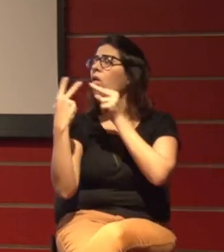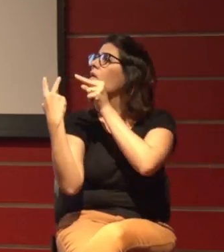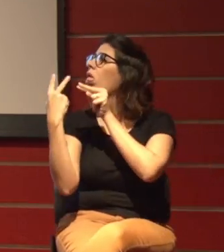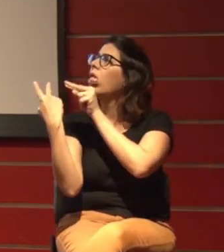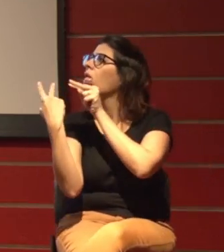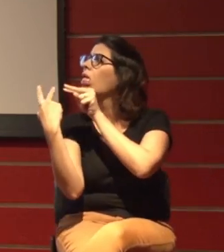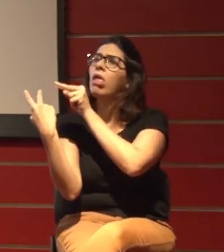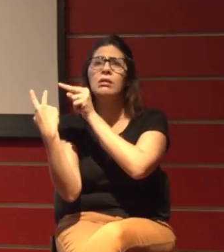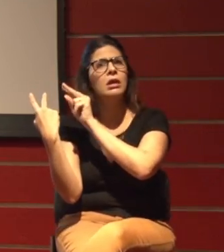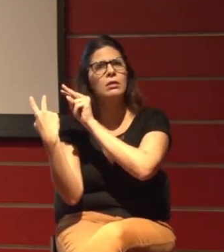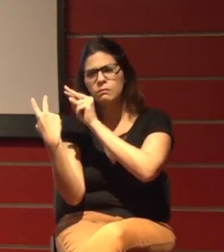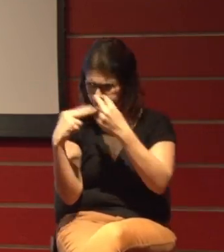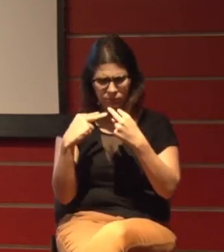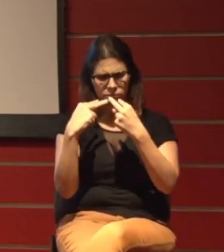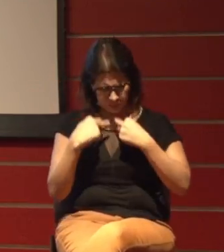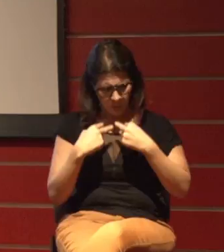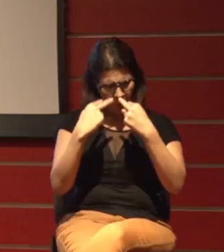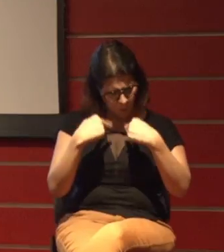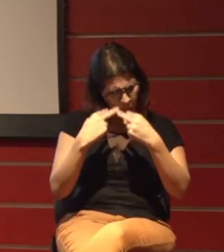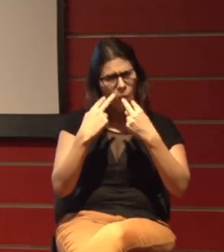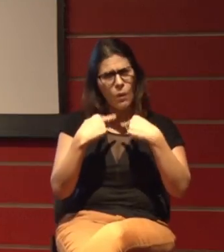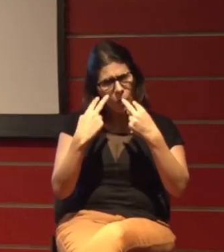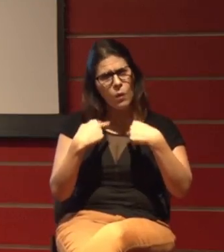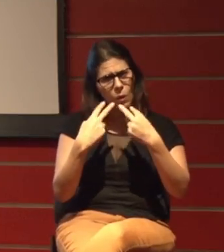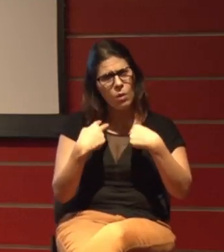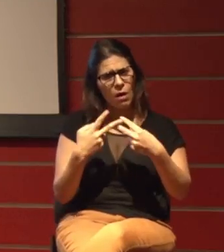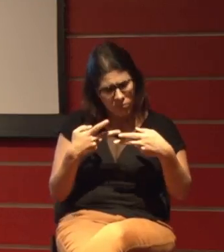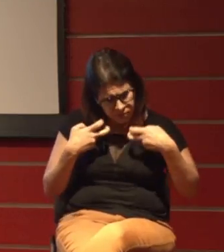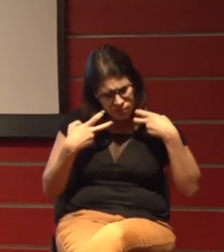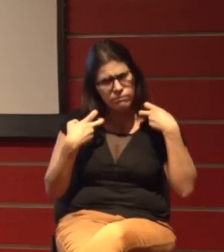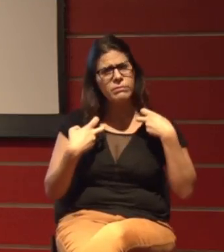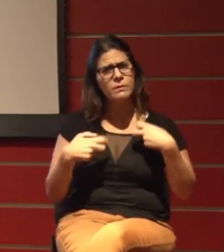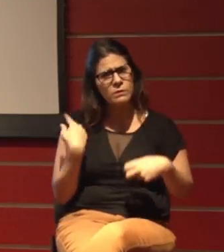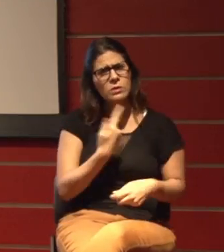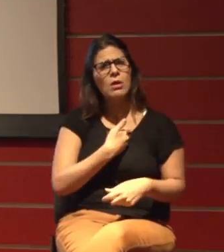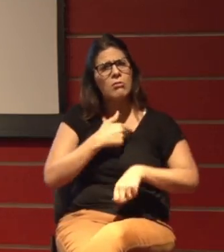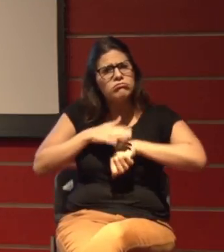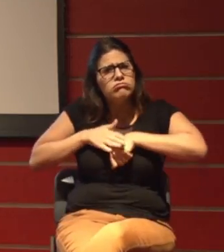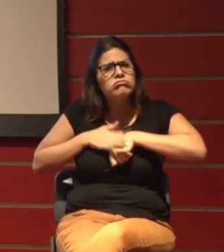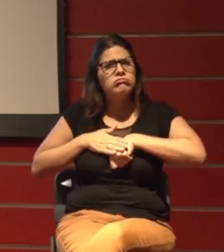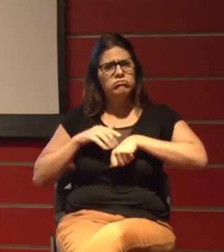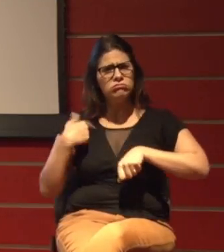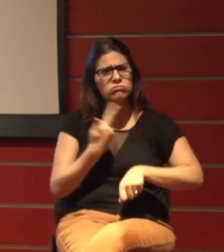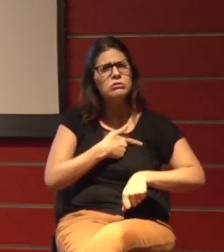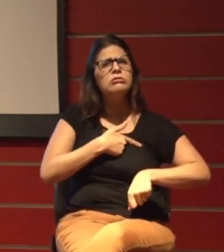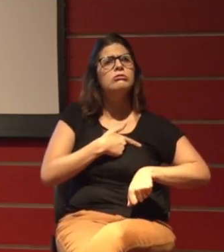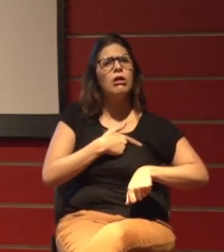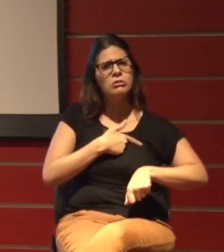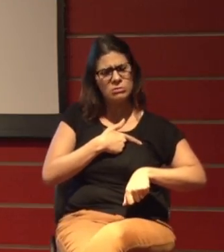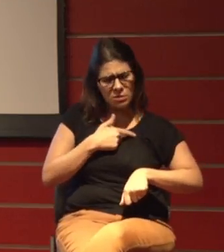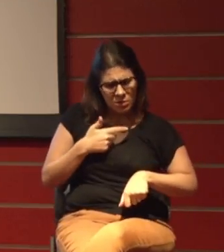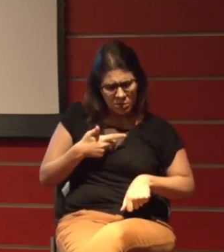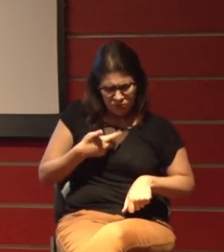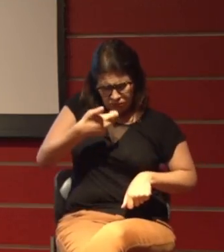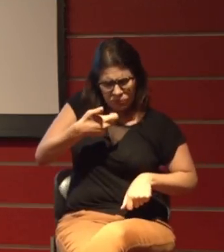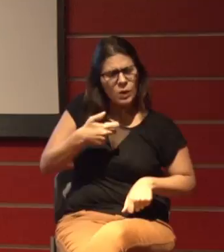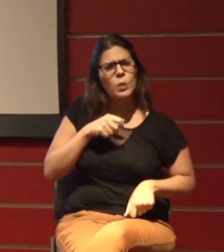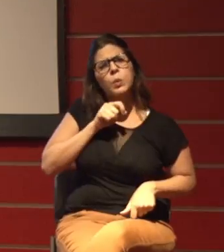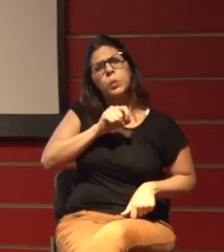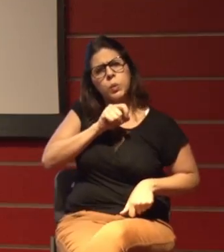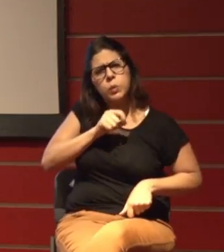começar nós mesmos a a a nos reconhecermos sabe recortar os nossos trabalhos fazer a crítica eh